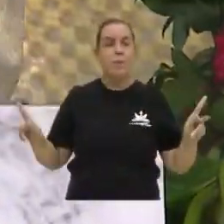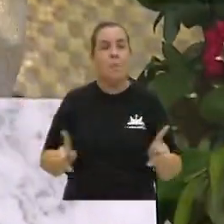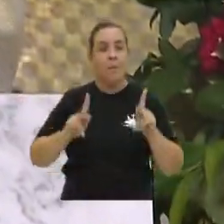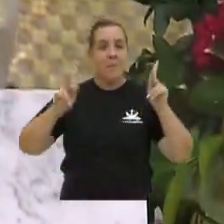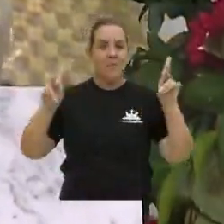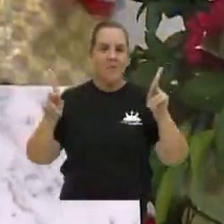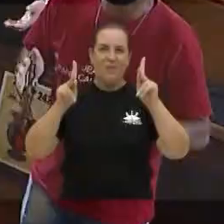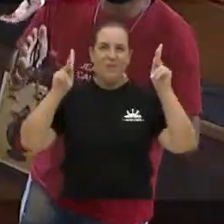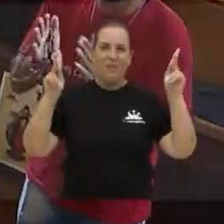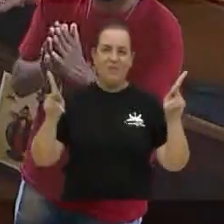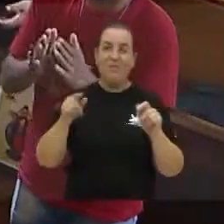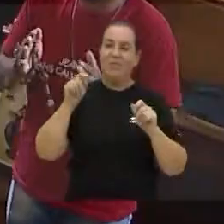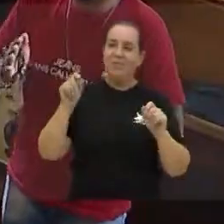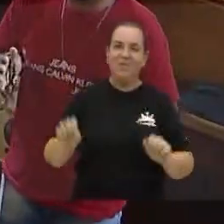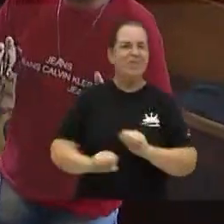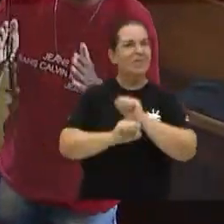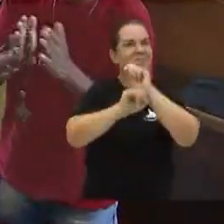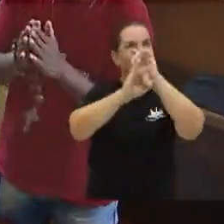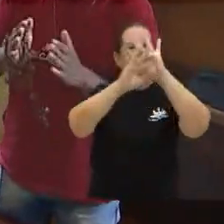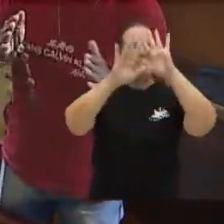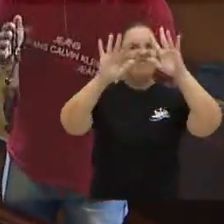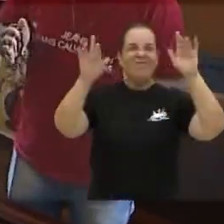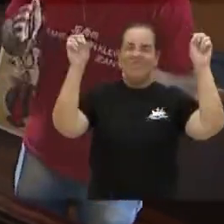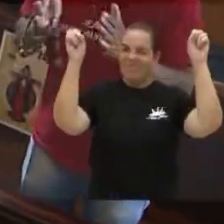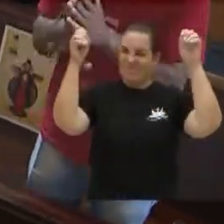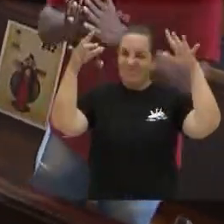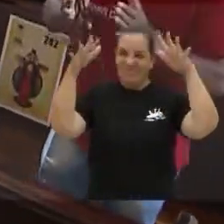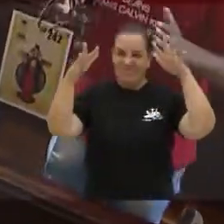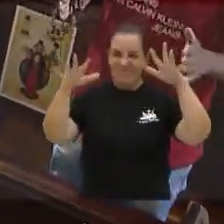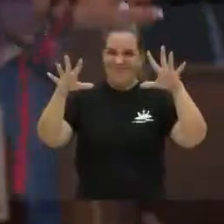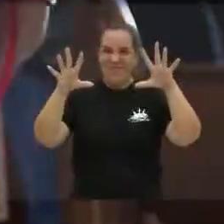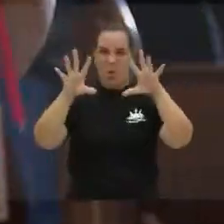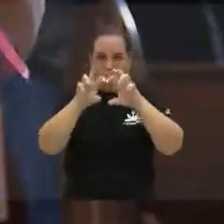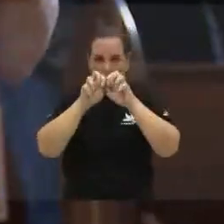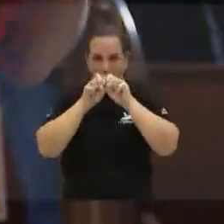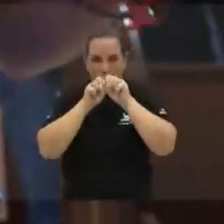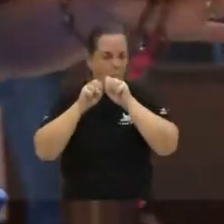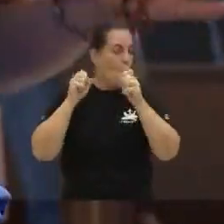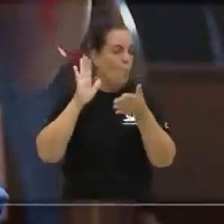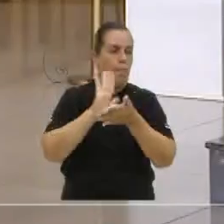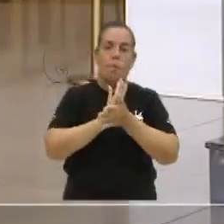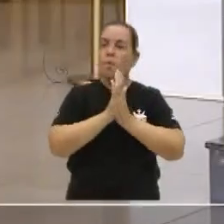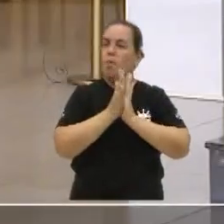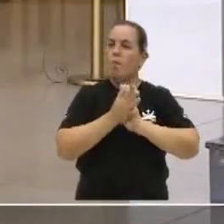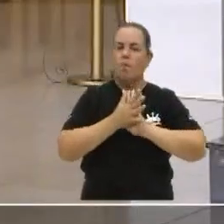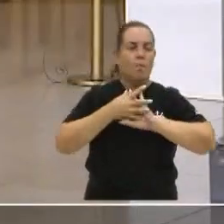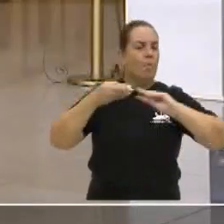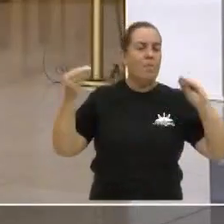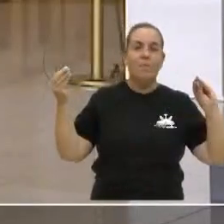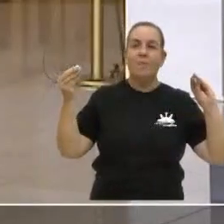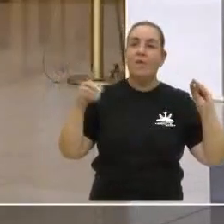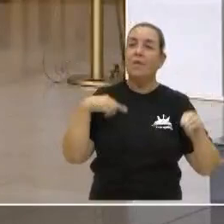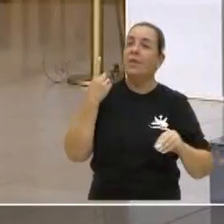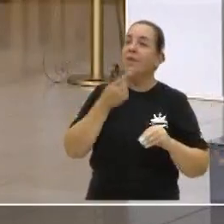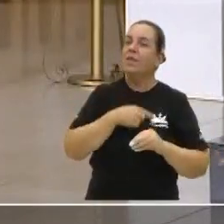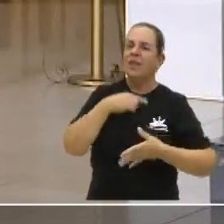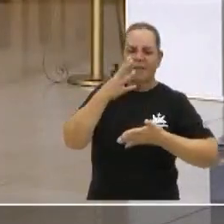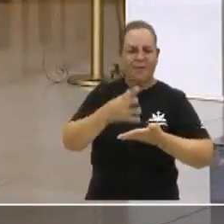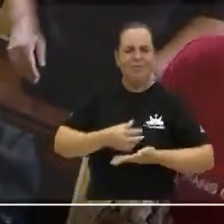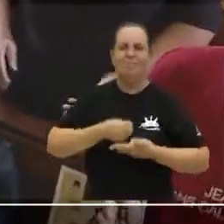venceu, brilhante luz iluminou as trevas, nós fomos salvos